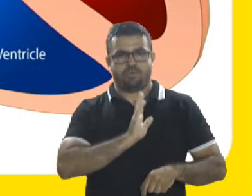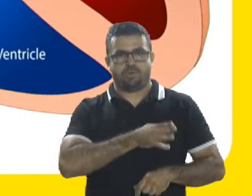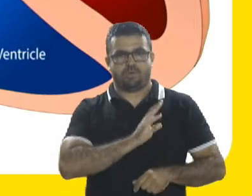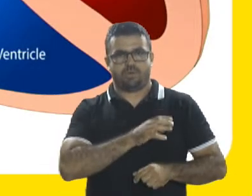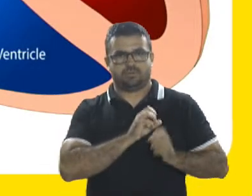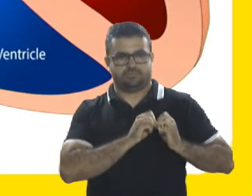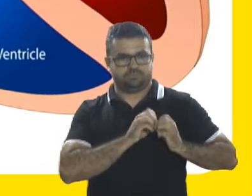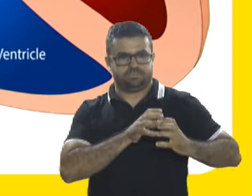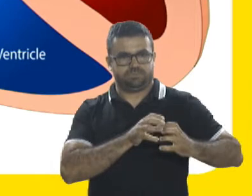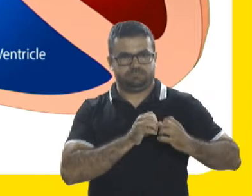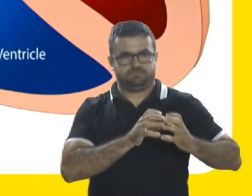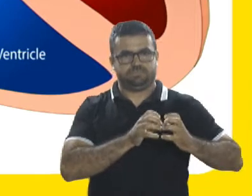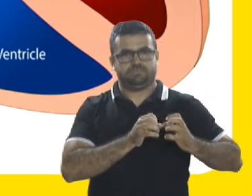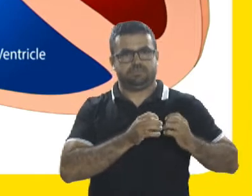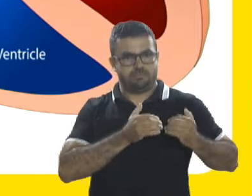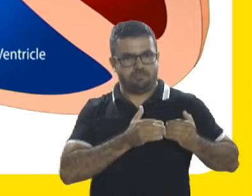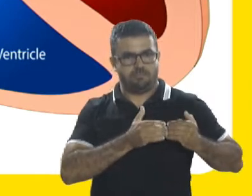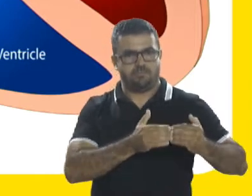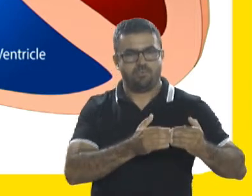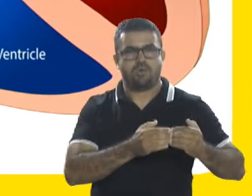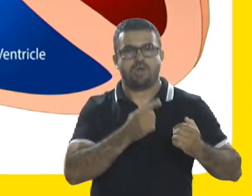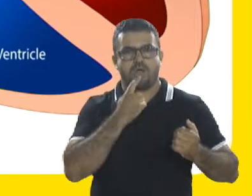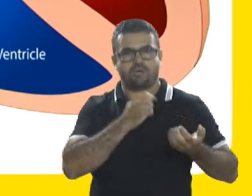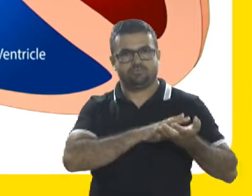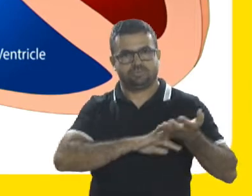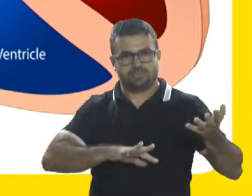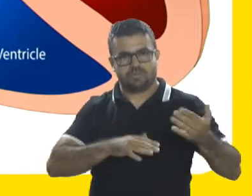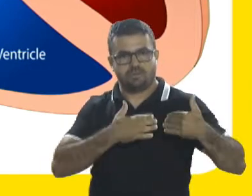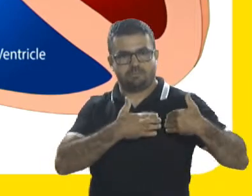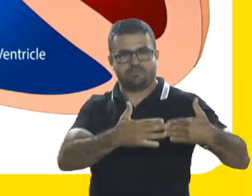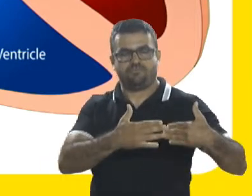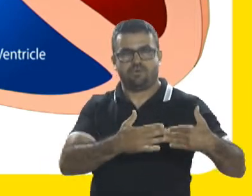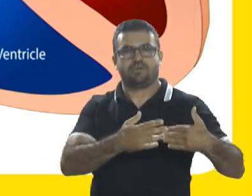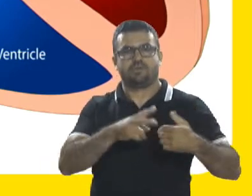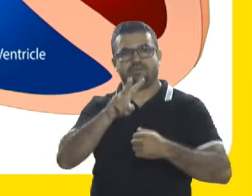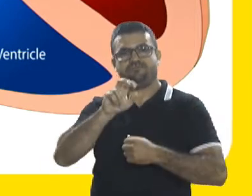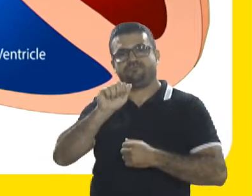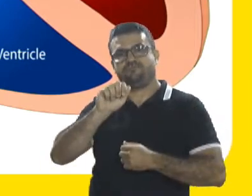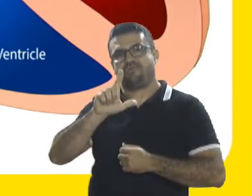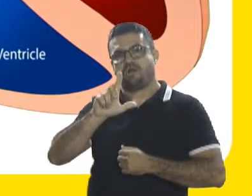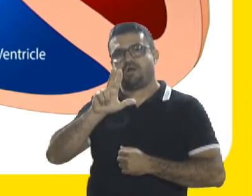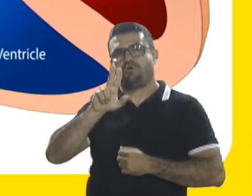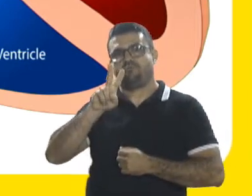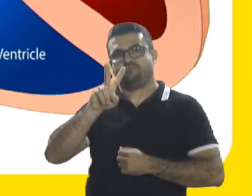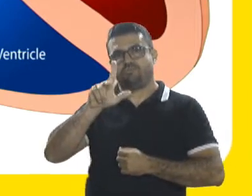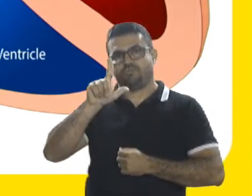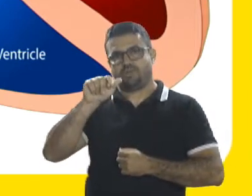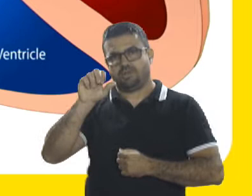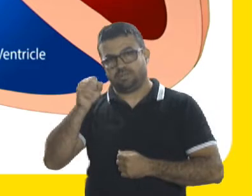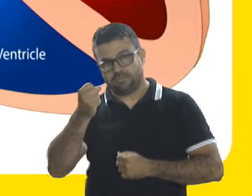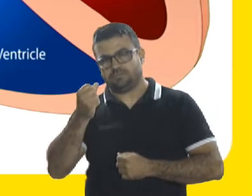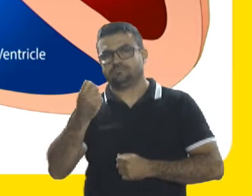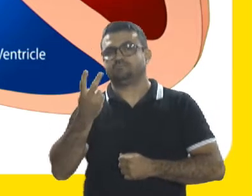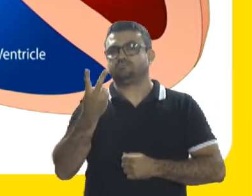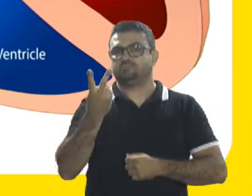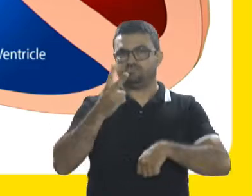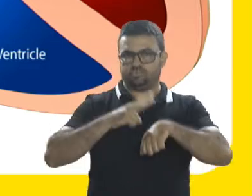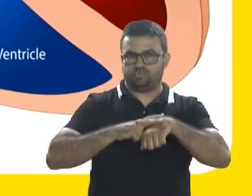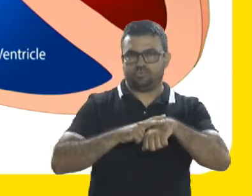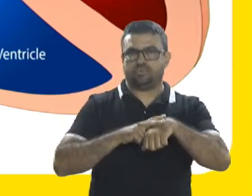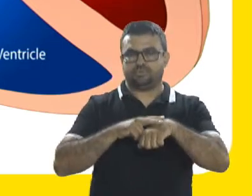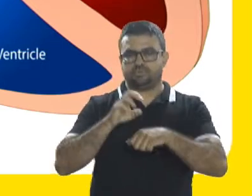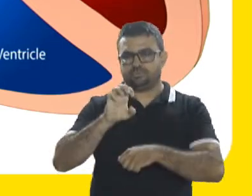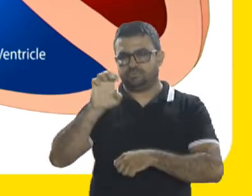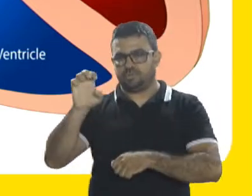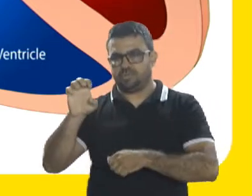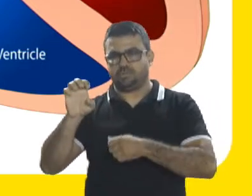o sangue para fora dele, né? E as válvulas, temos 2 válvulas também. Uma válvula do lado direito